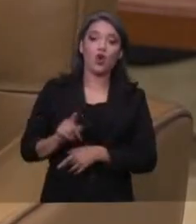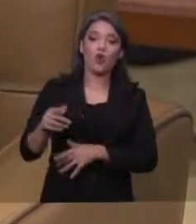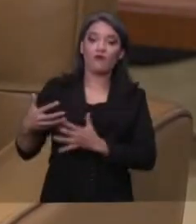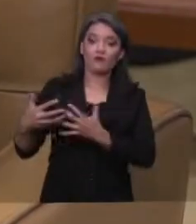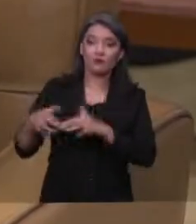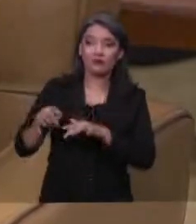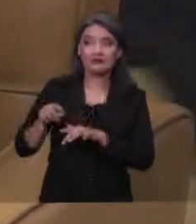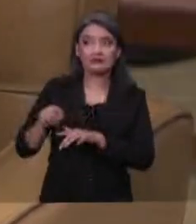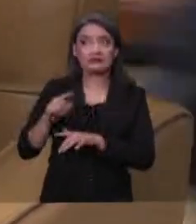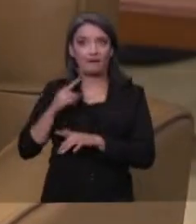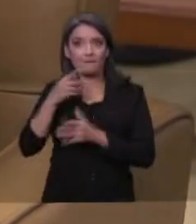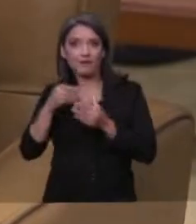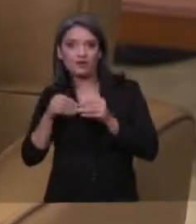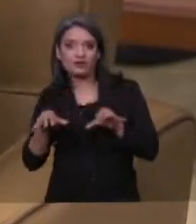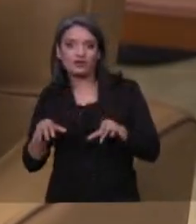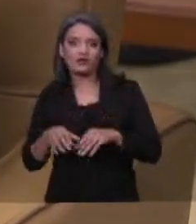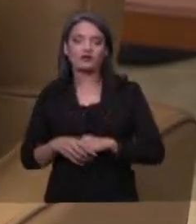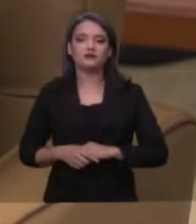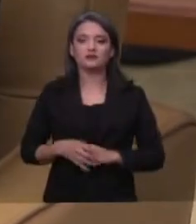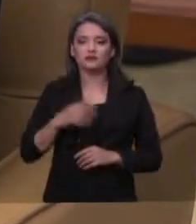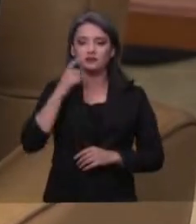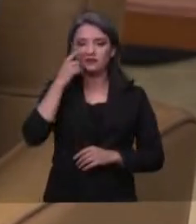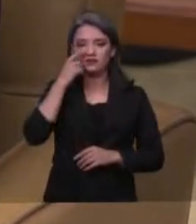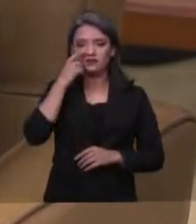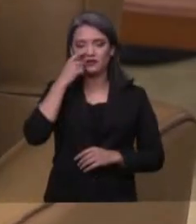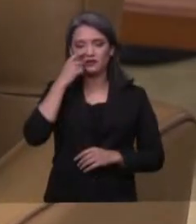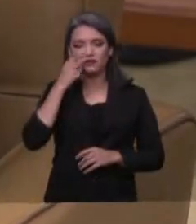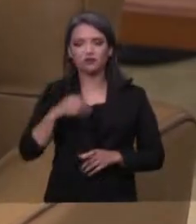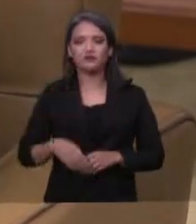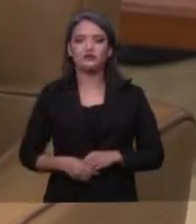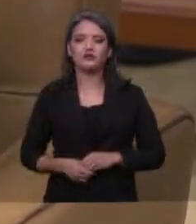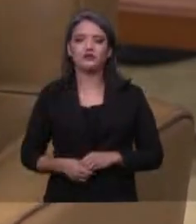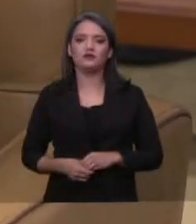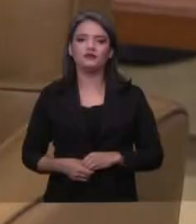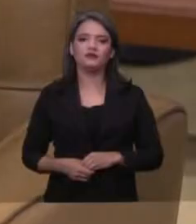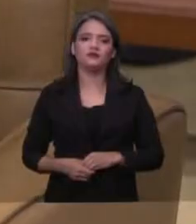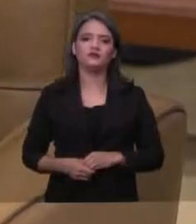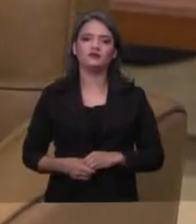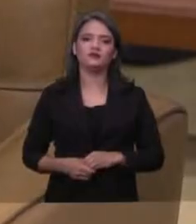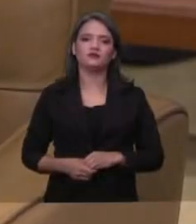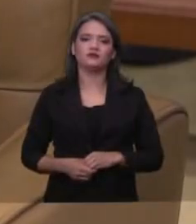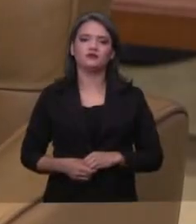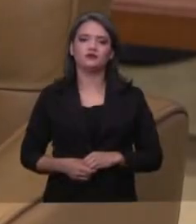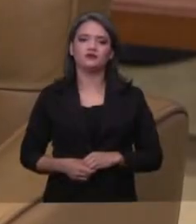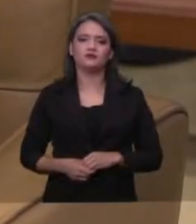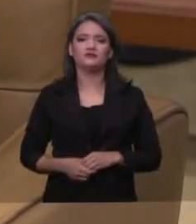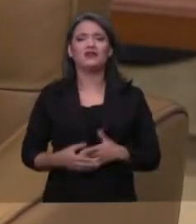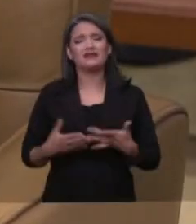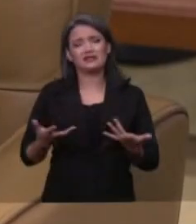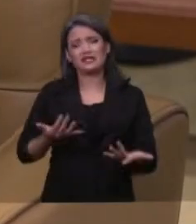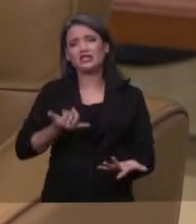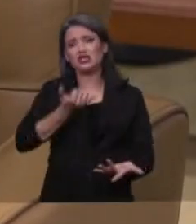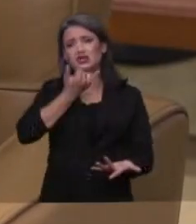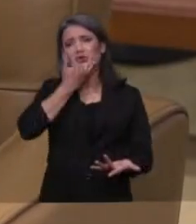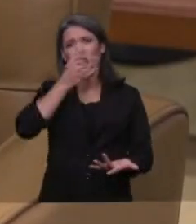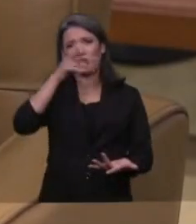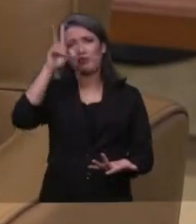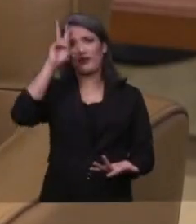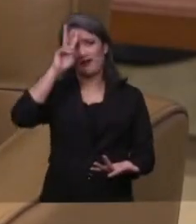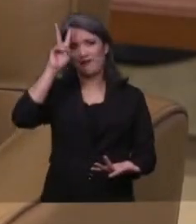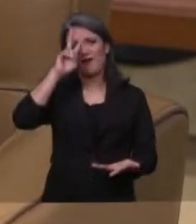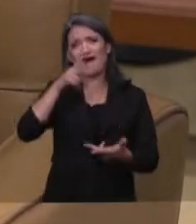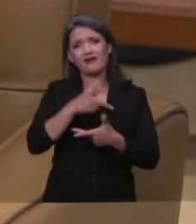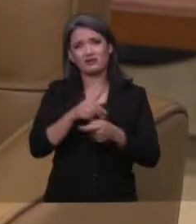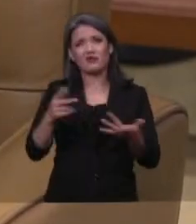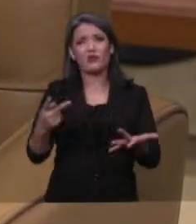seja comprometida. De modo que me parece que tudo isso, eu peço desculpas por relembrar esses fatos,